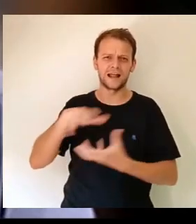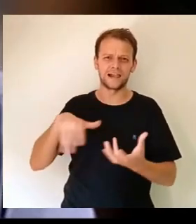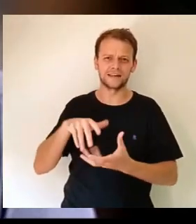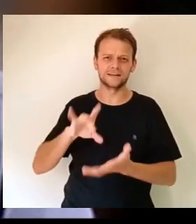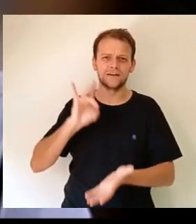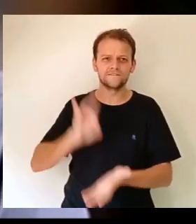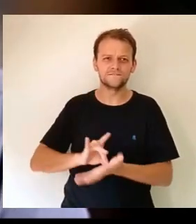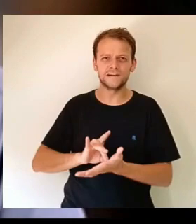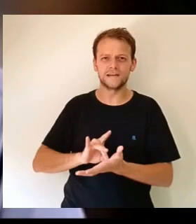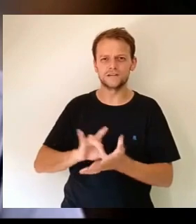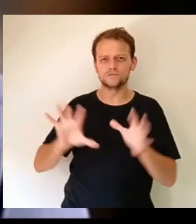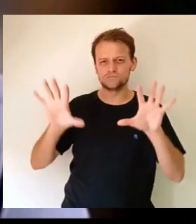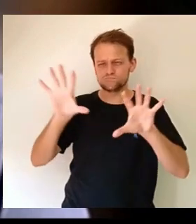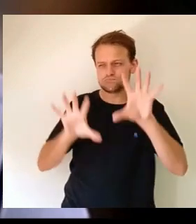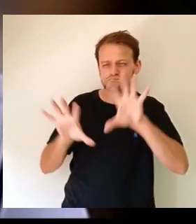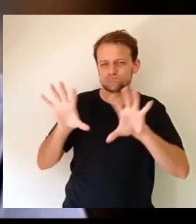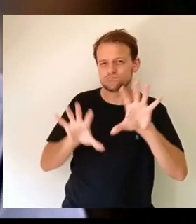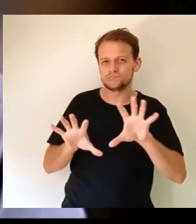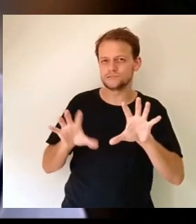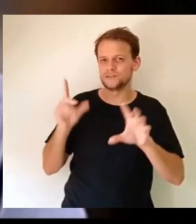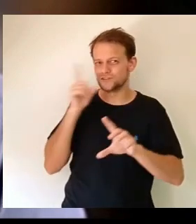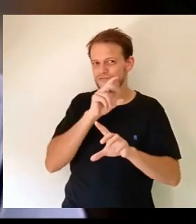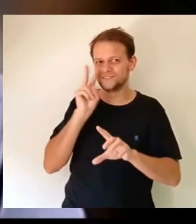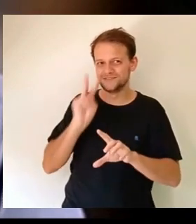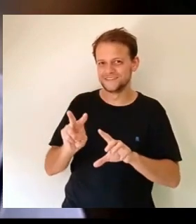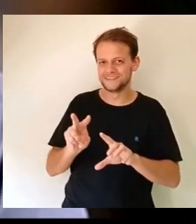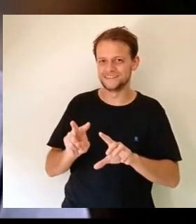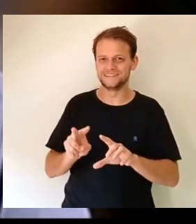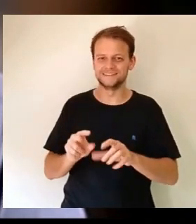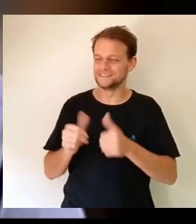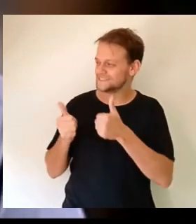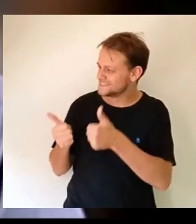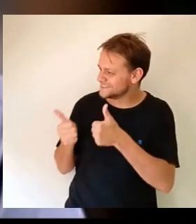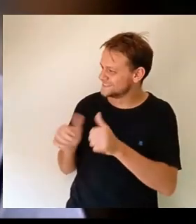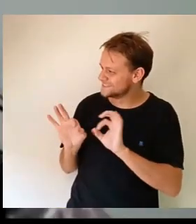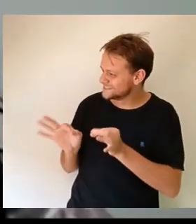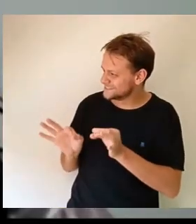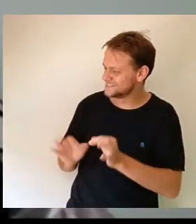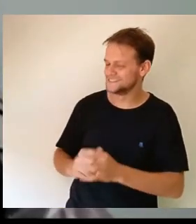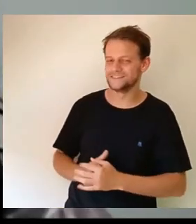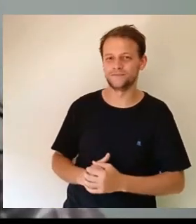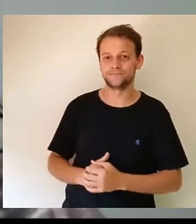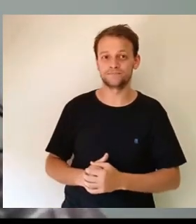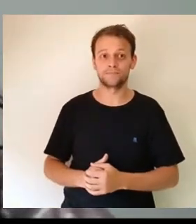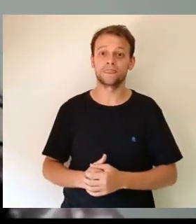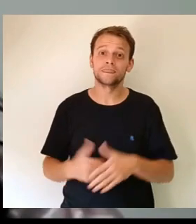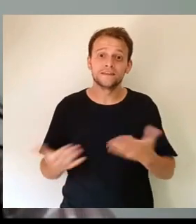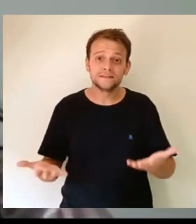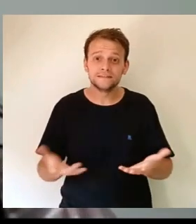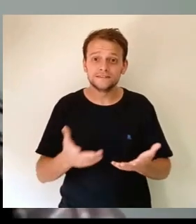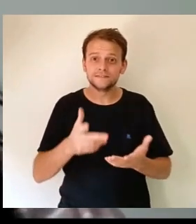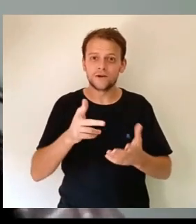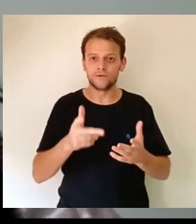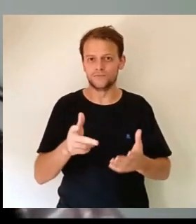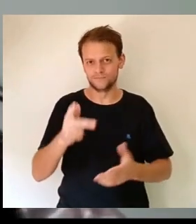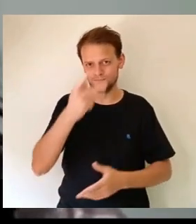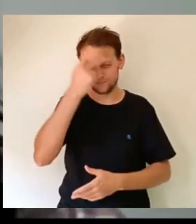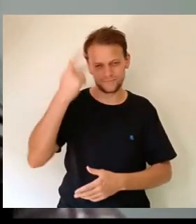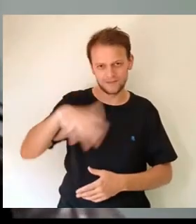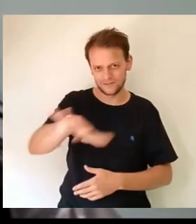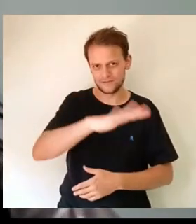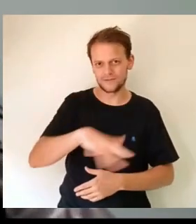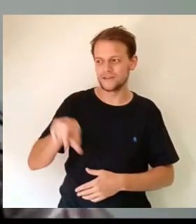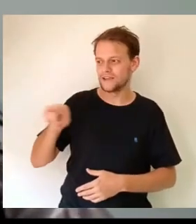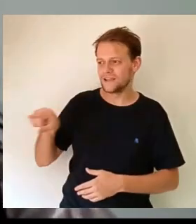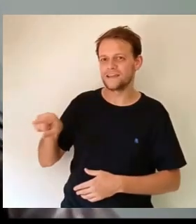é bem bagunçado, então ele tá, na verdade, meio borradinho. Isso Bem, aí. obrigado. O